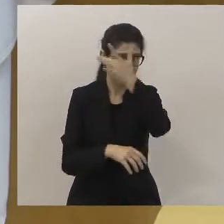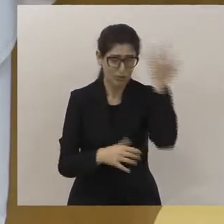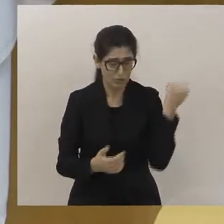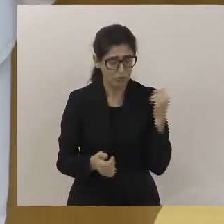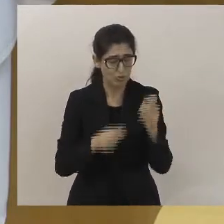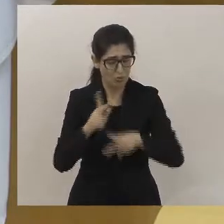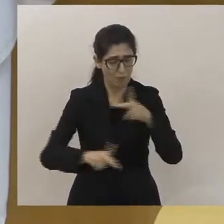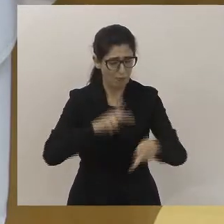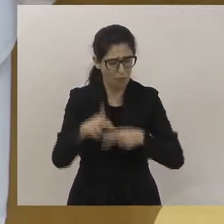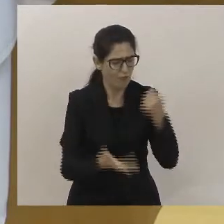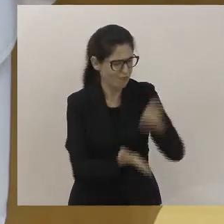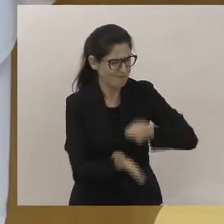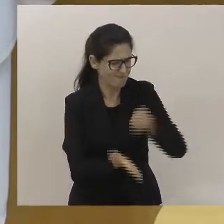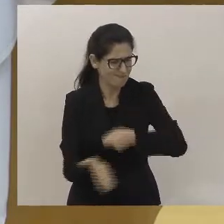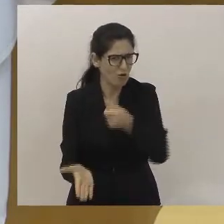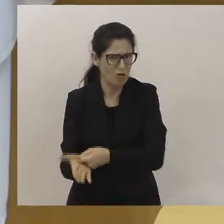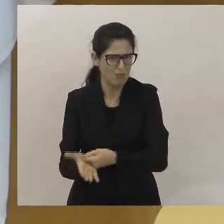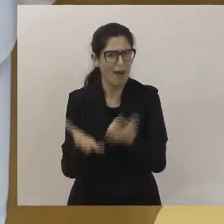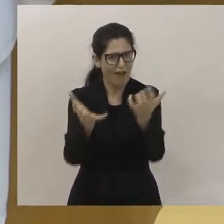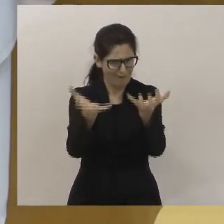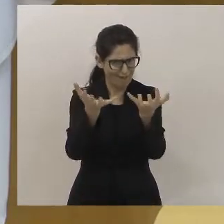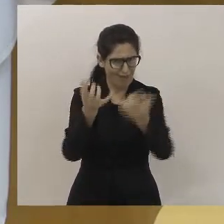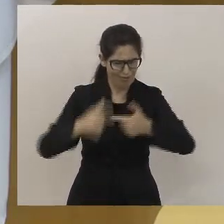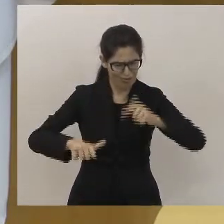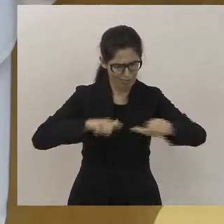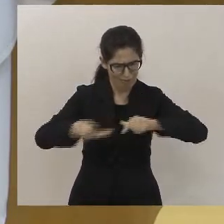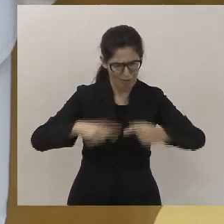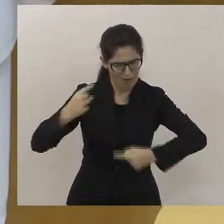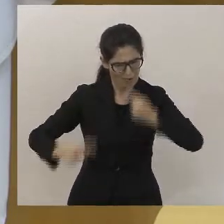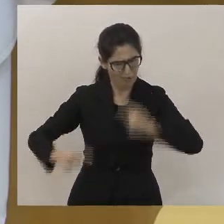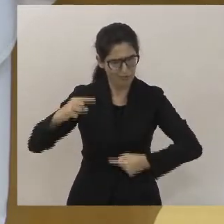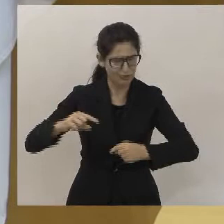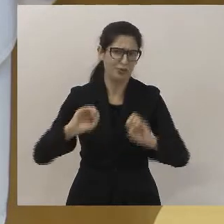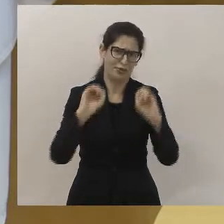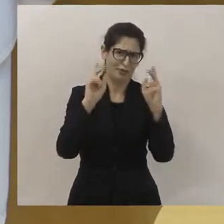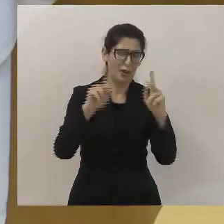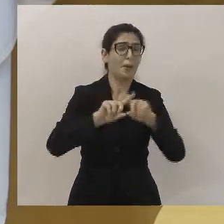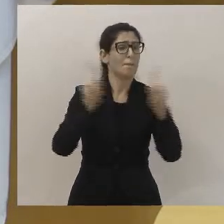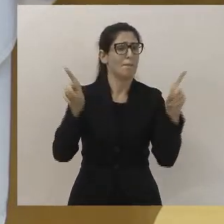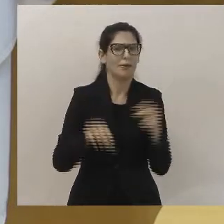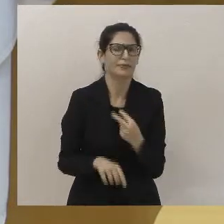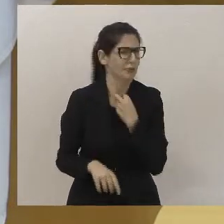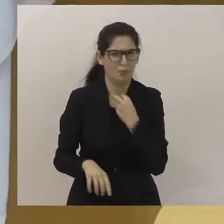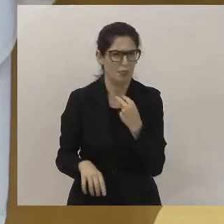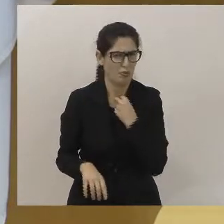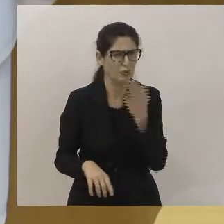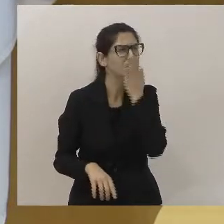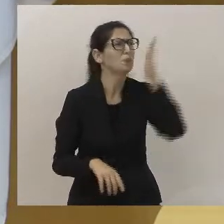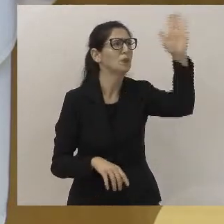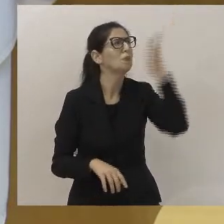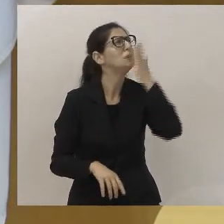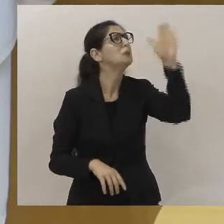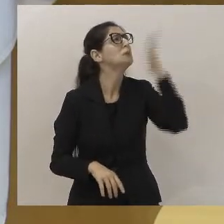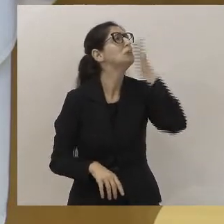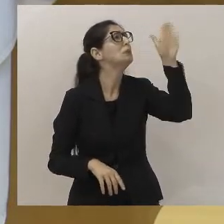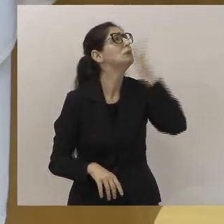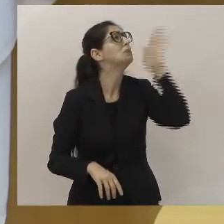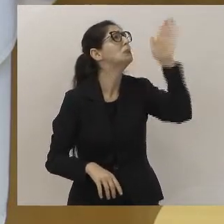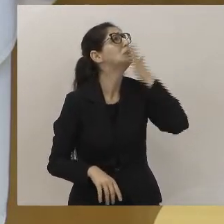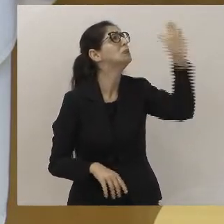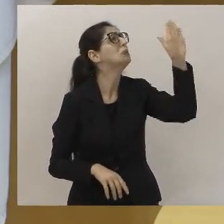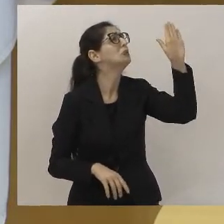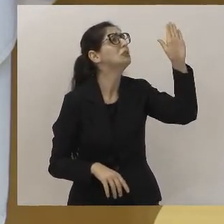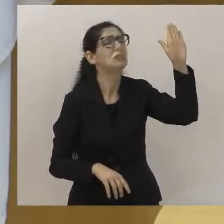população ela enxerga ela tá vendo ninguém caia na besteira de prometer coisas que não possam ser realizadas